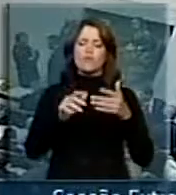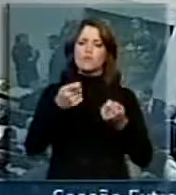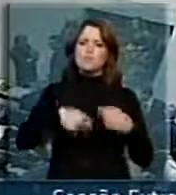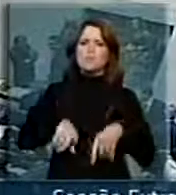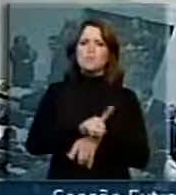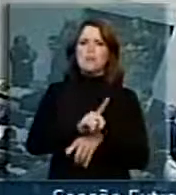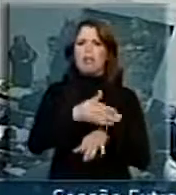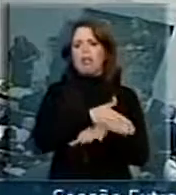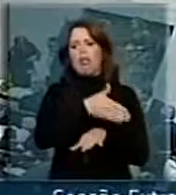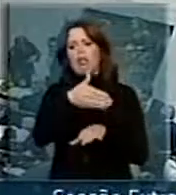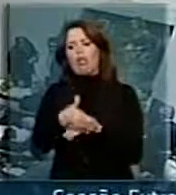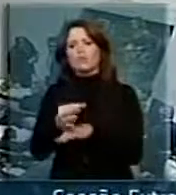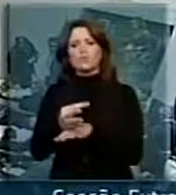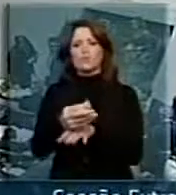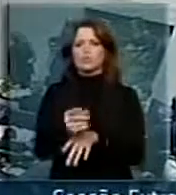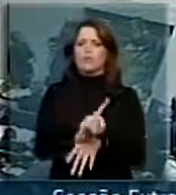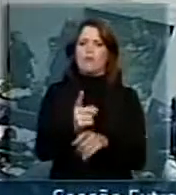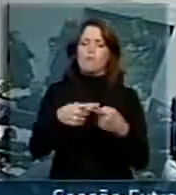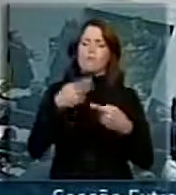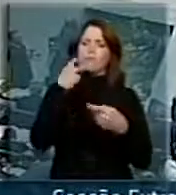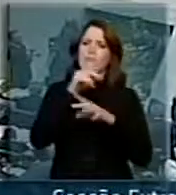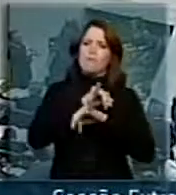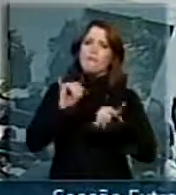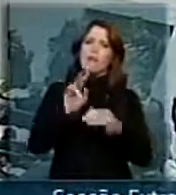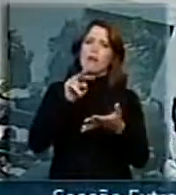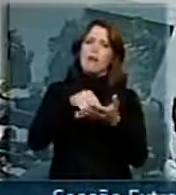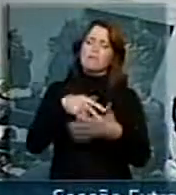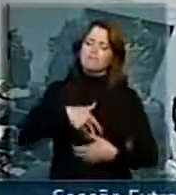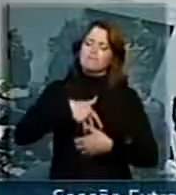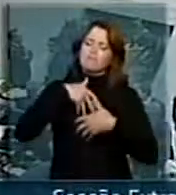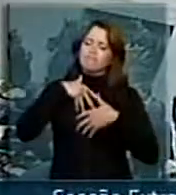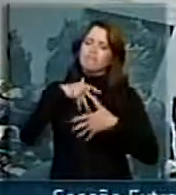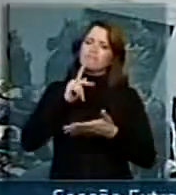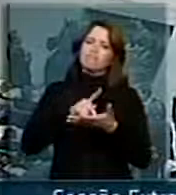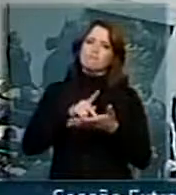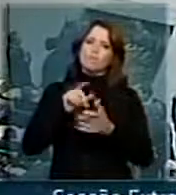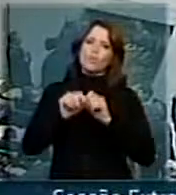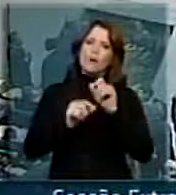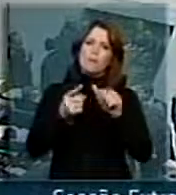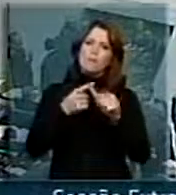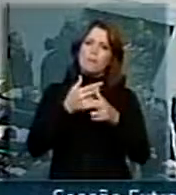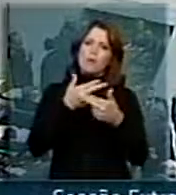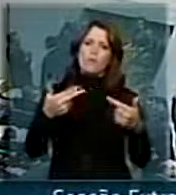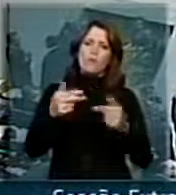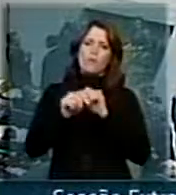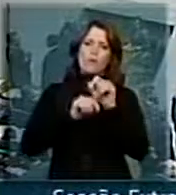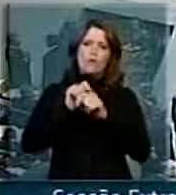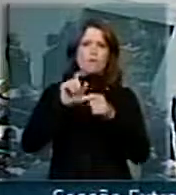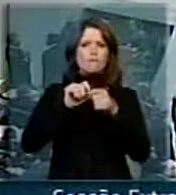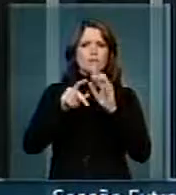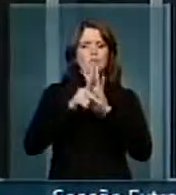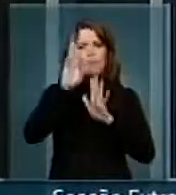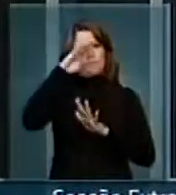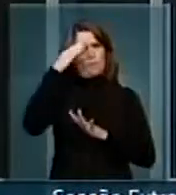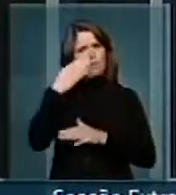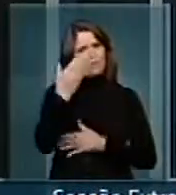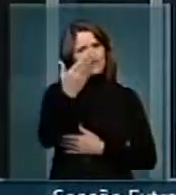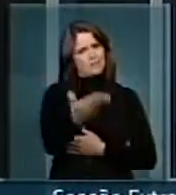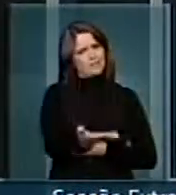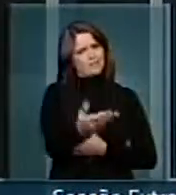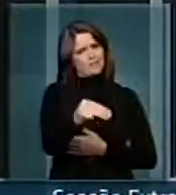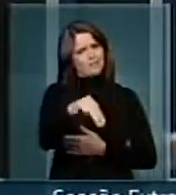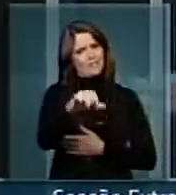de todo o tempo para dizer aqui da satisfação. Em primeiro lugar, fazendo uma homenagem à Vossa